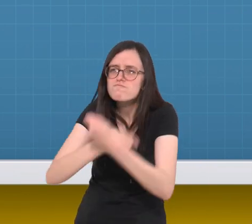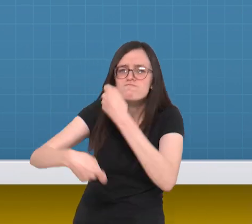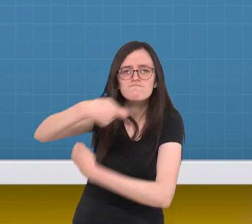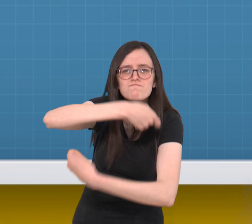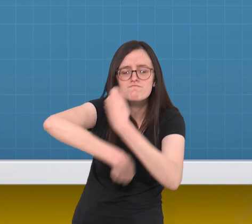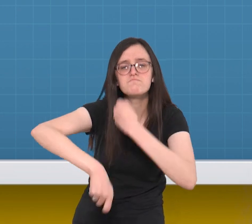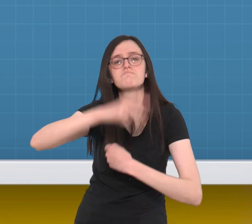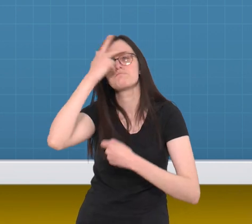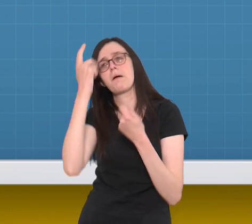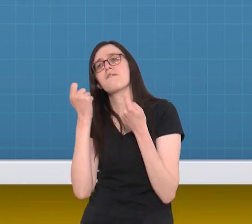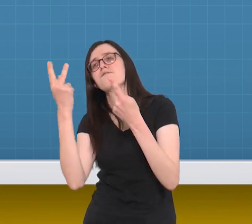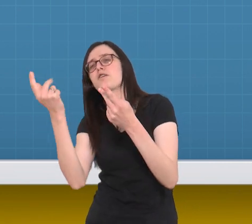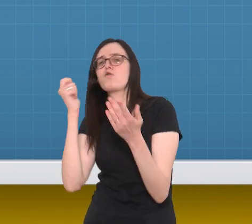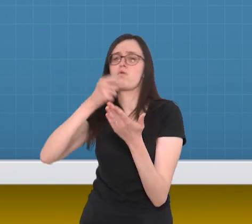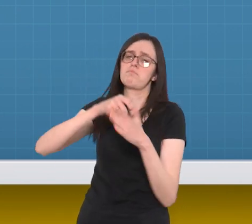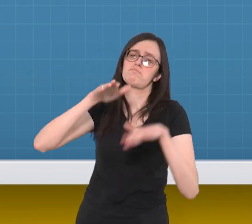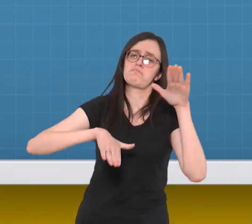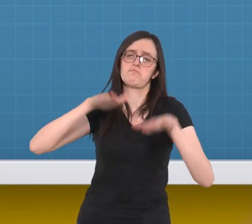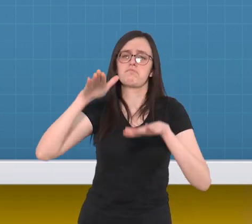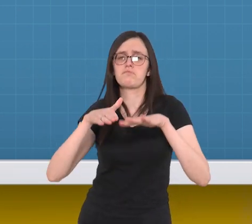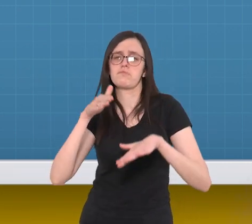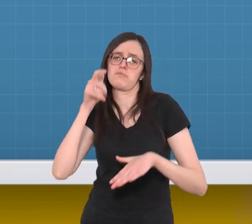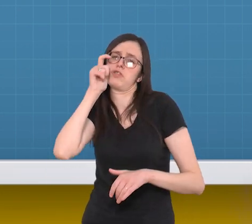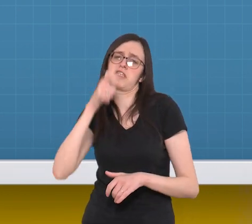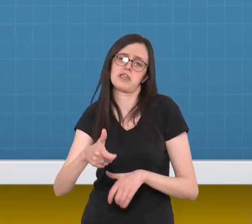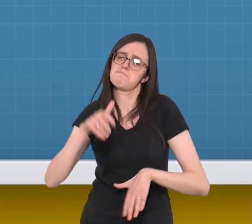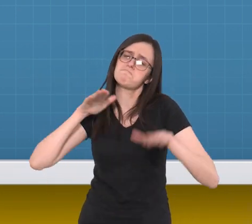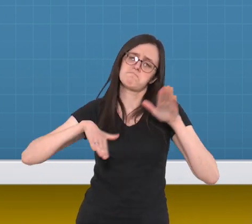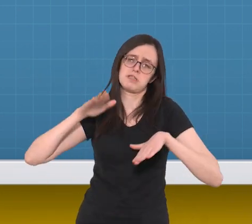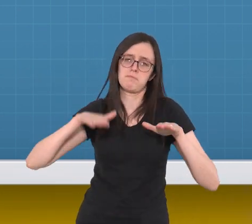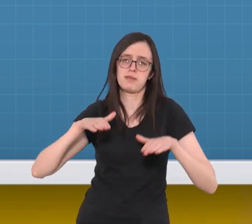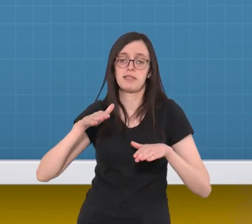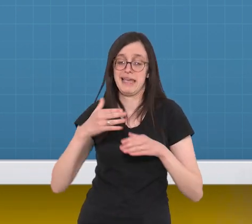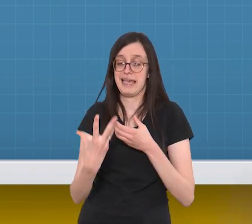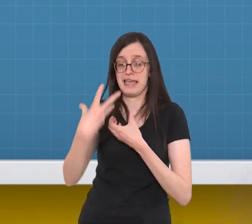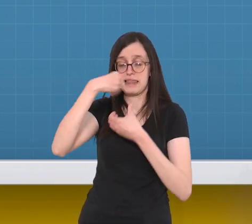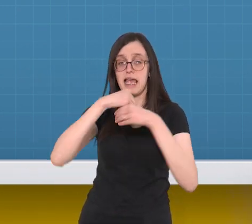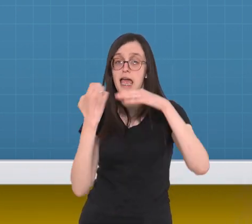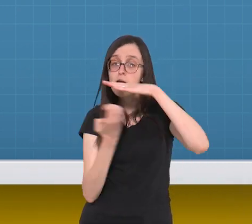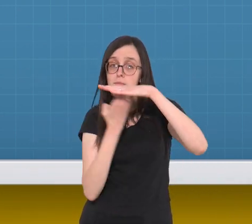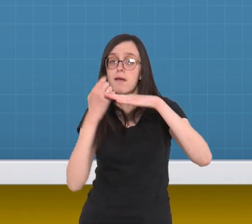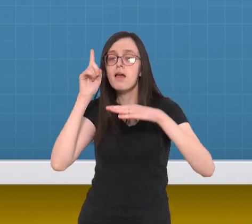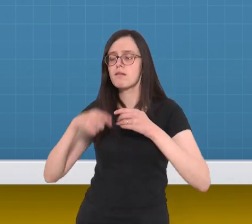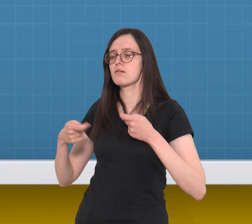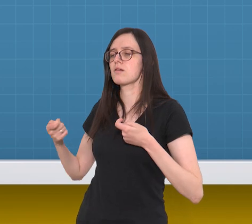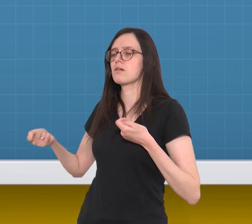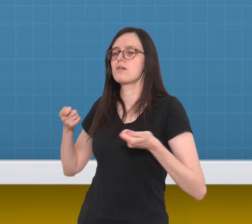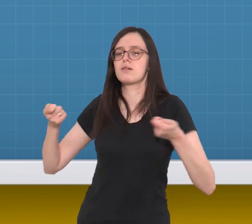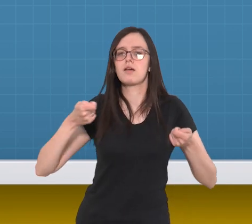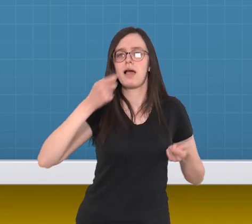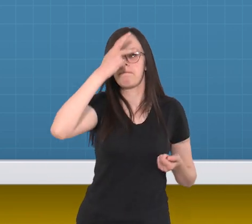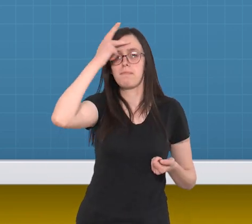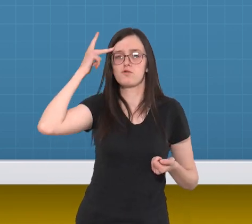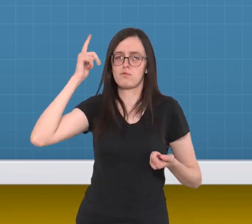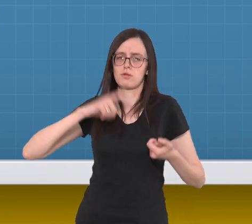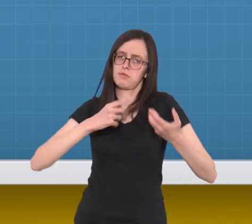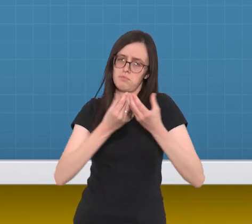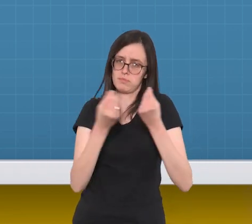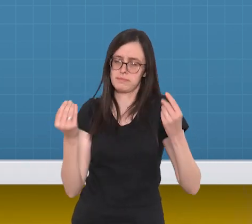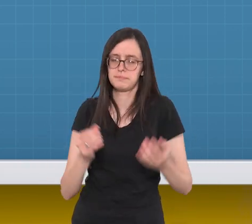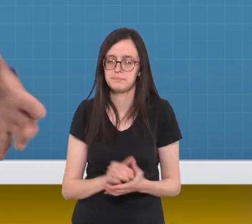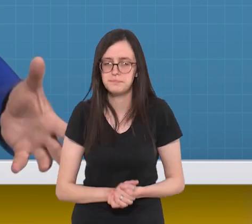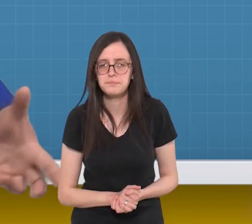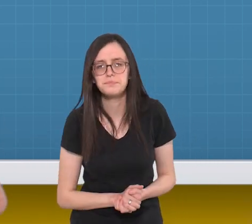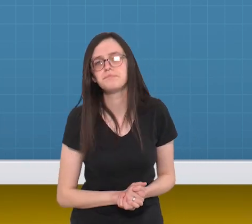vendido ou é comprado pelo interesse da empresa e dos acionistas, que são as pessoas que já têm um pedacinho. Muito